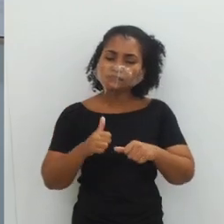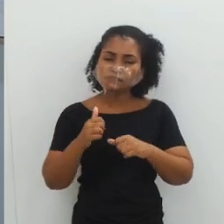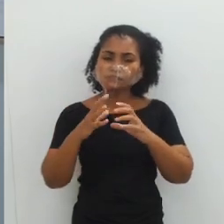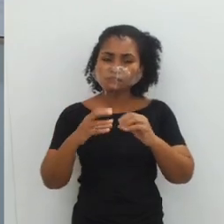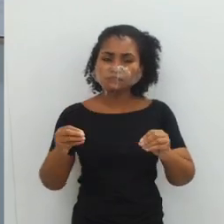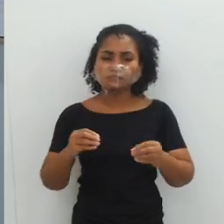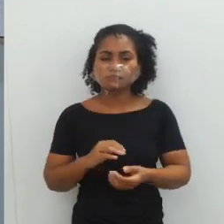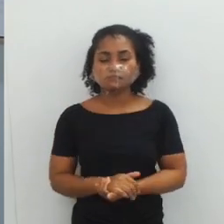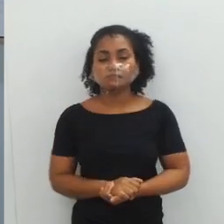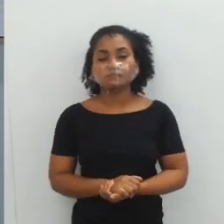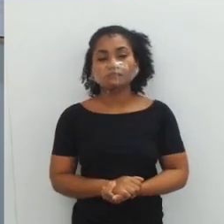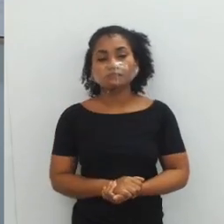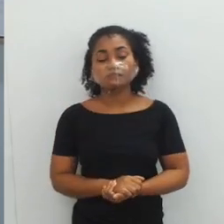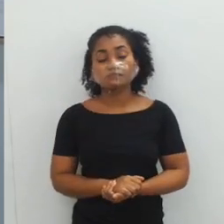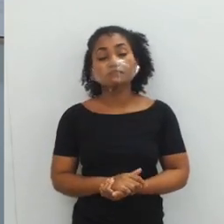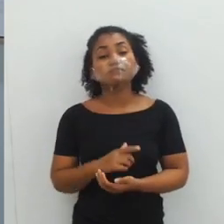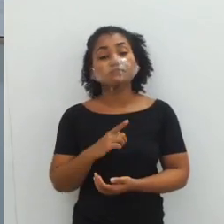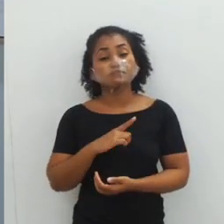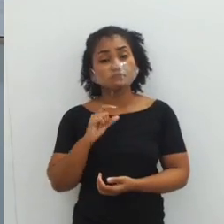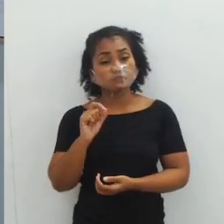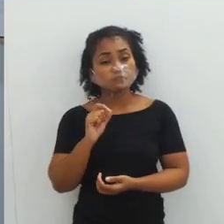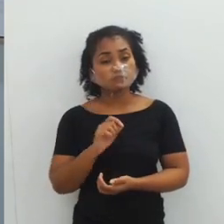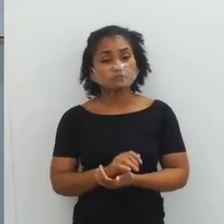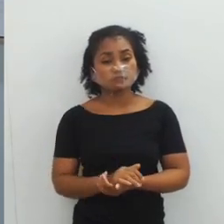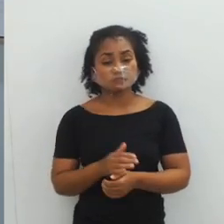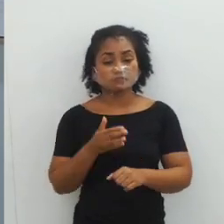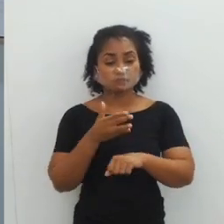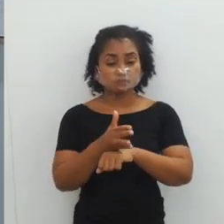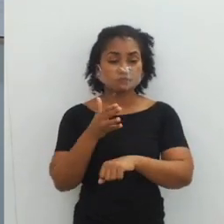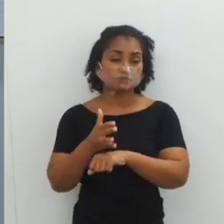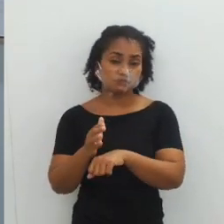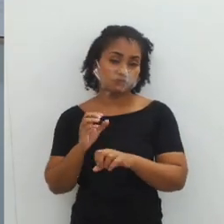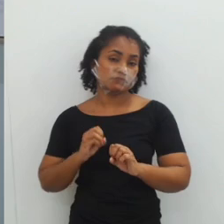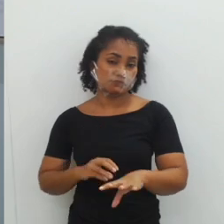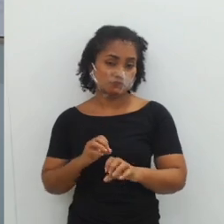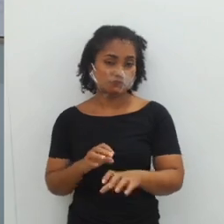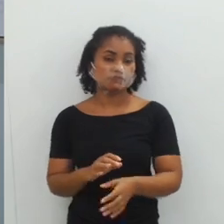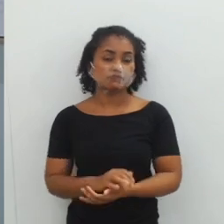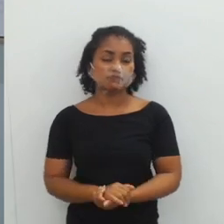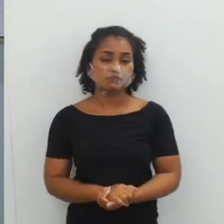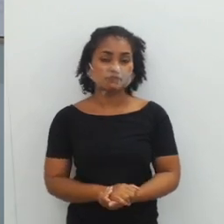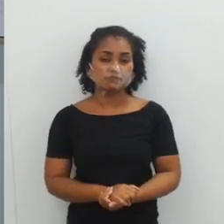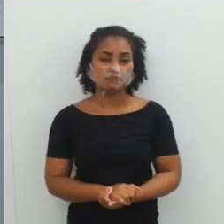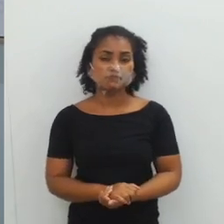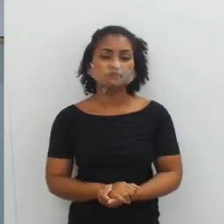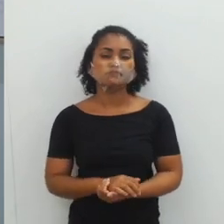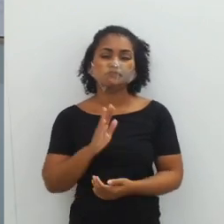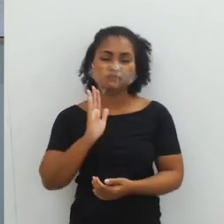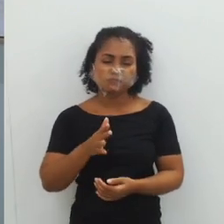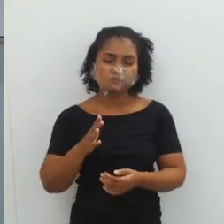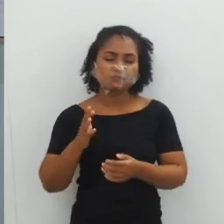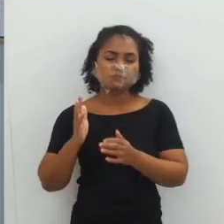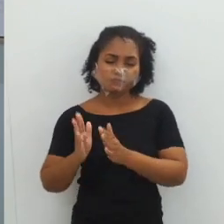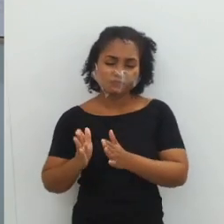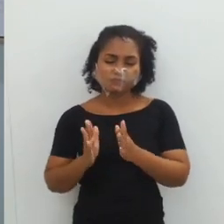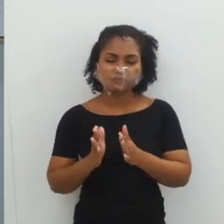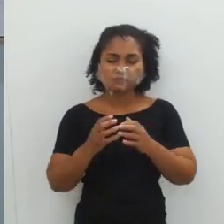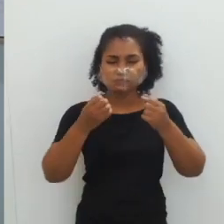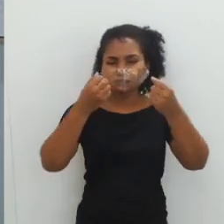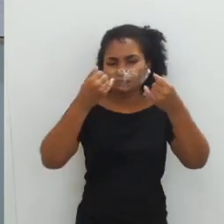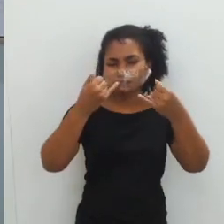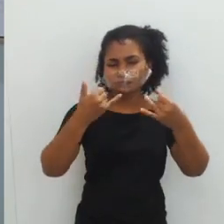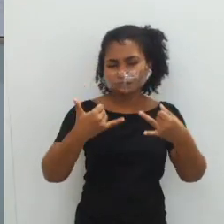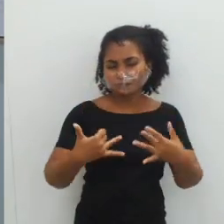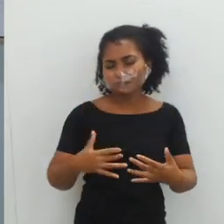contra isso. Temos também a questão do acesso à educação, como eu já venho falando, né? Se a